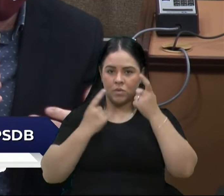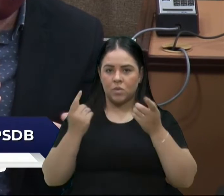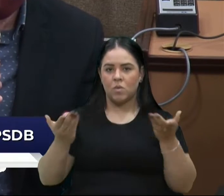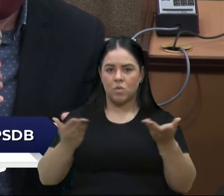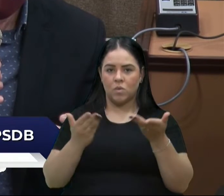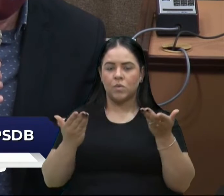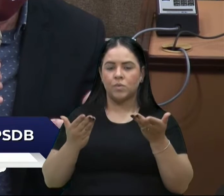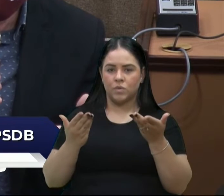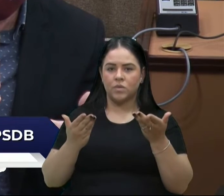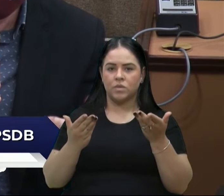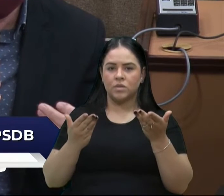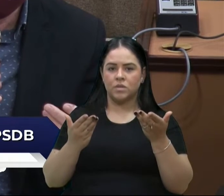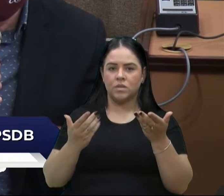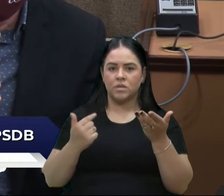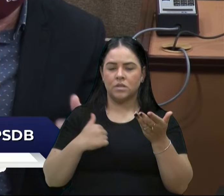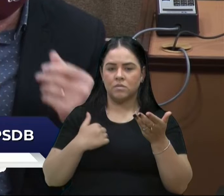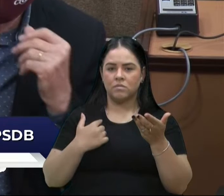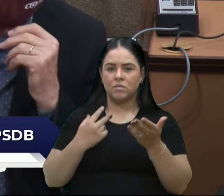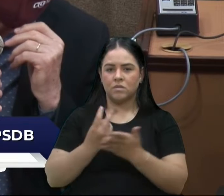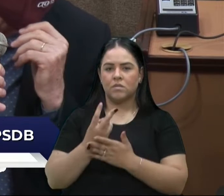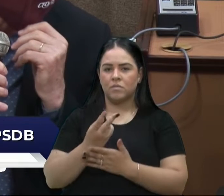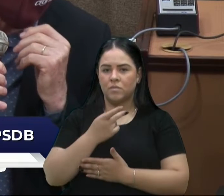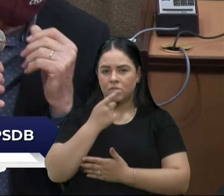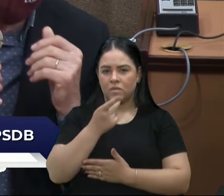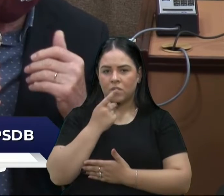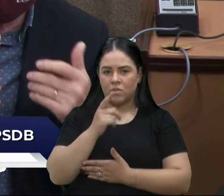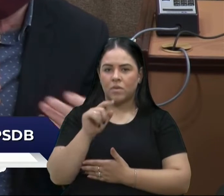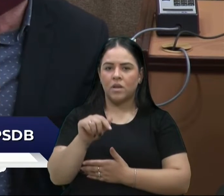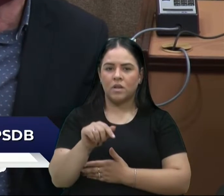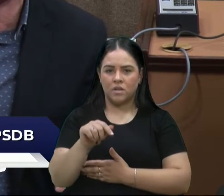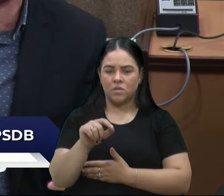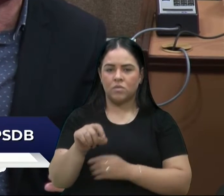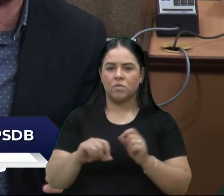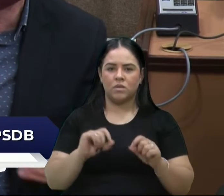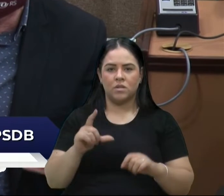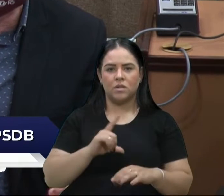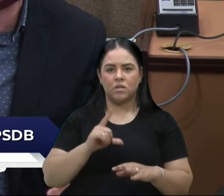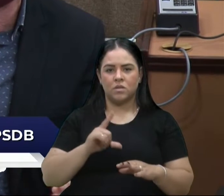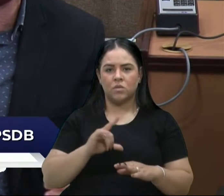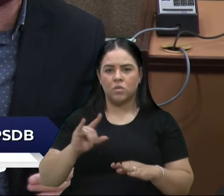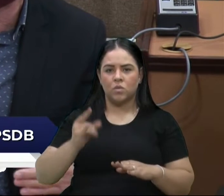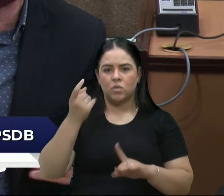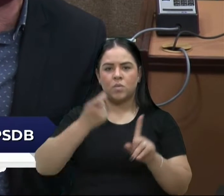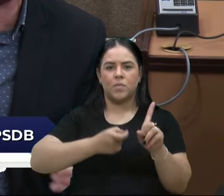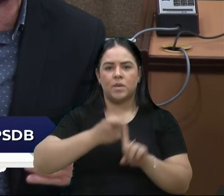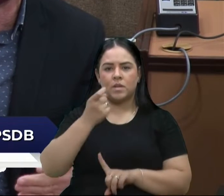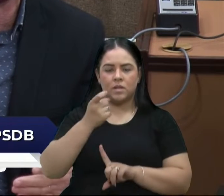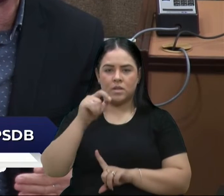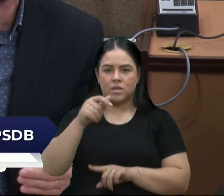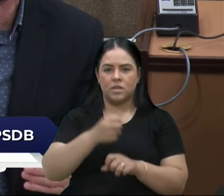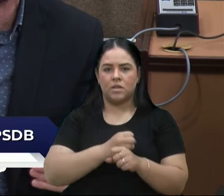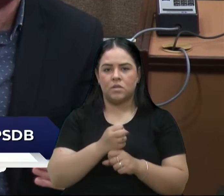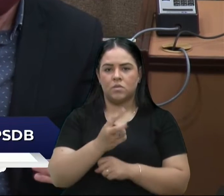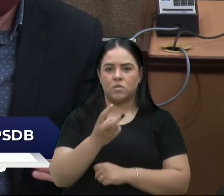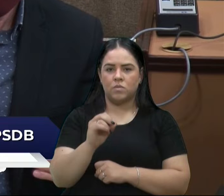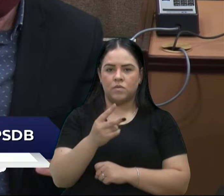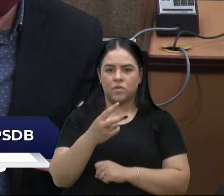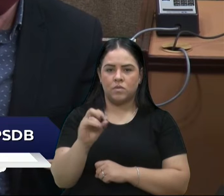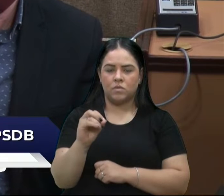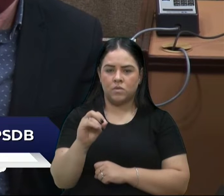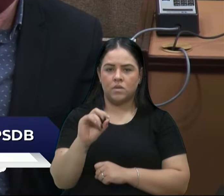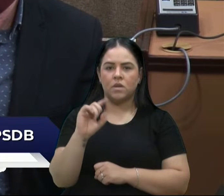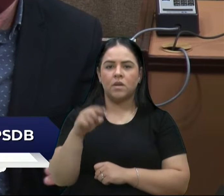tem sido, eu disse, uma das bombas desses últimos meses, deste ano de 2021,